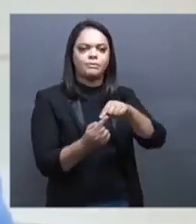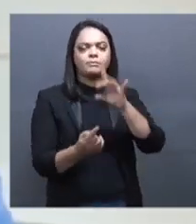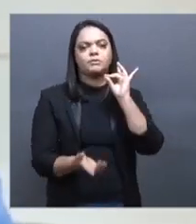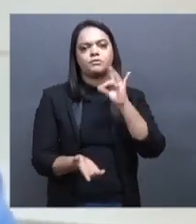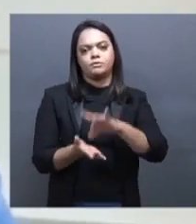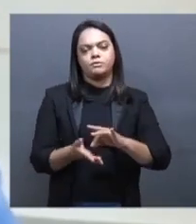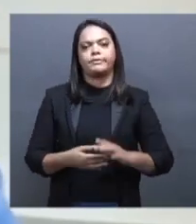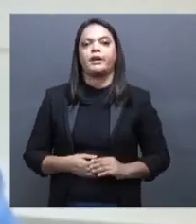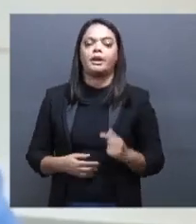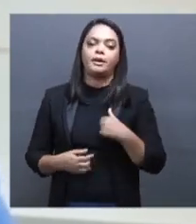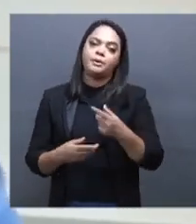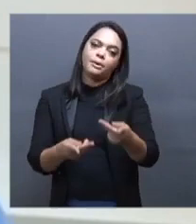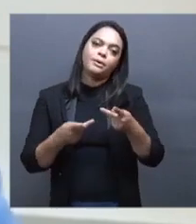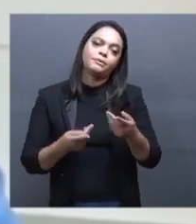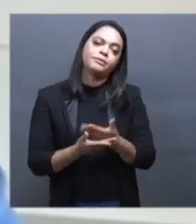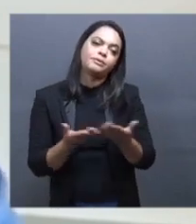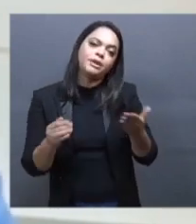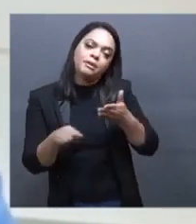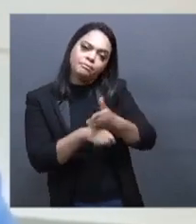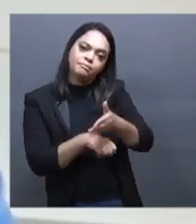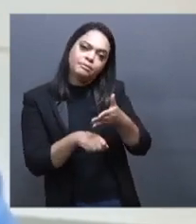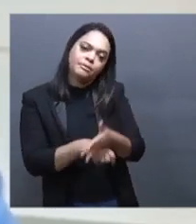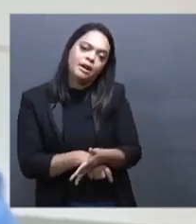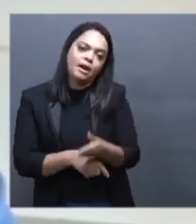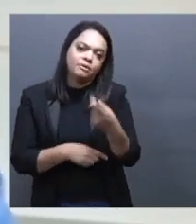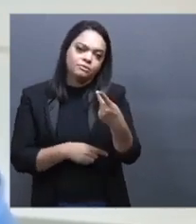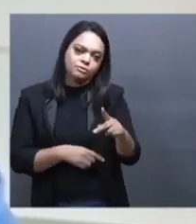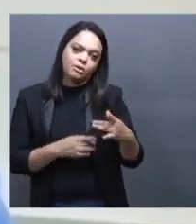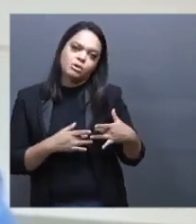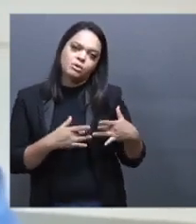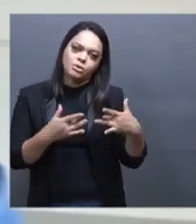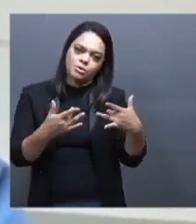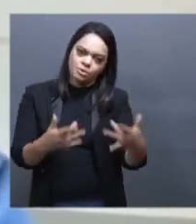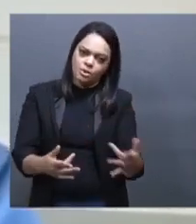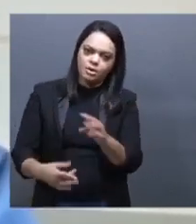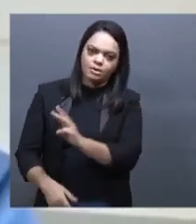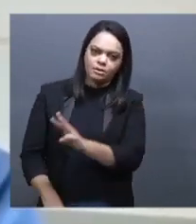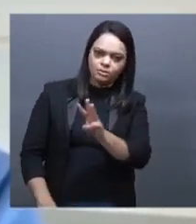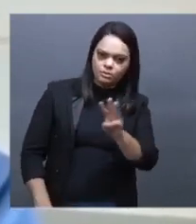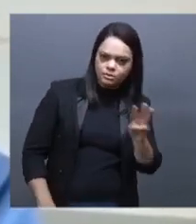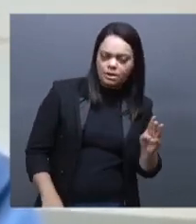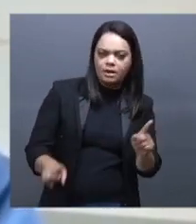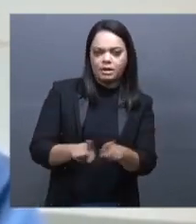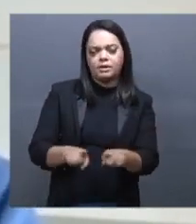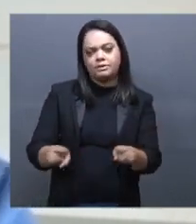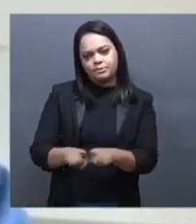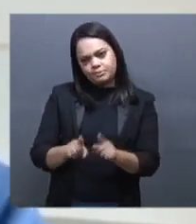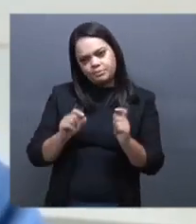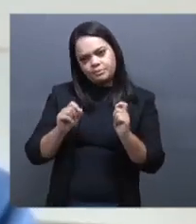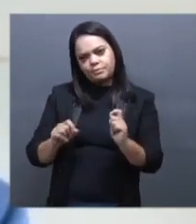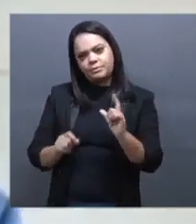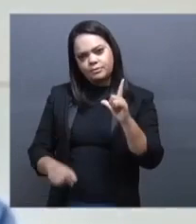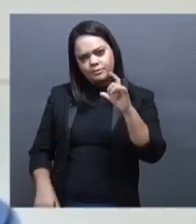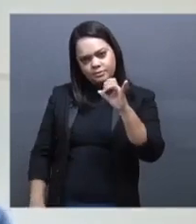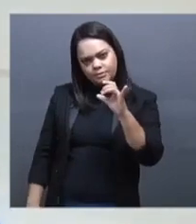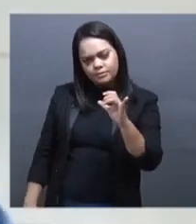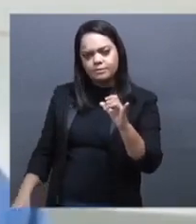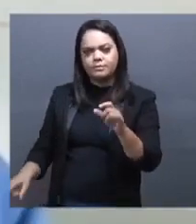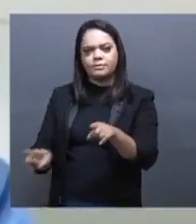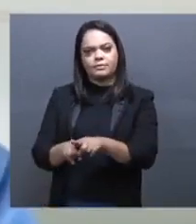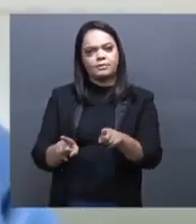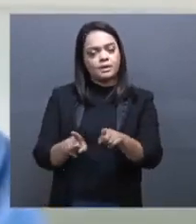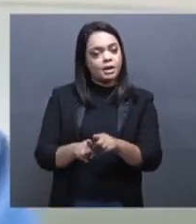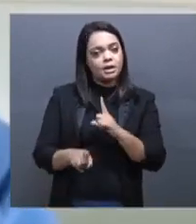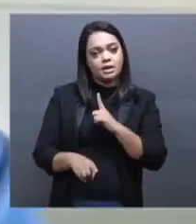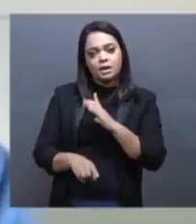isso, eu convido vocês também a participar, façam suas doações por meio do site, por meio do nosso Instagram e do site, tem todas